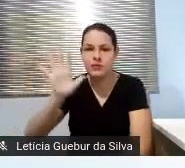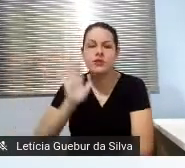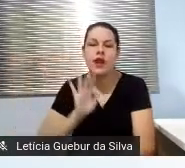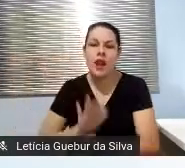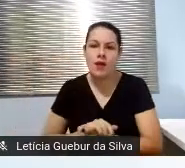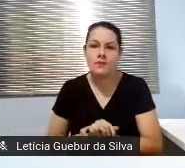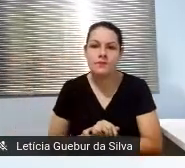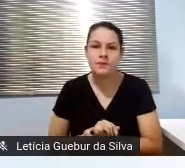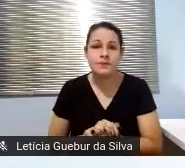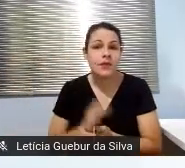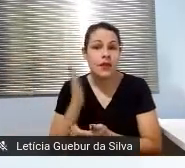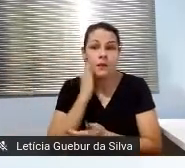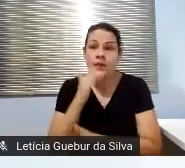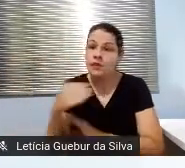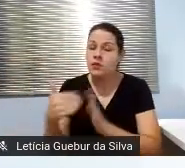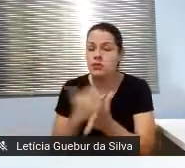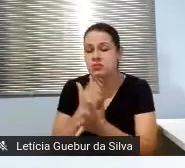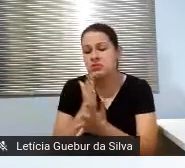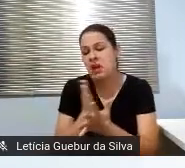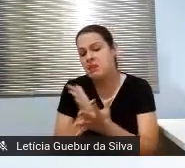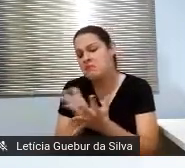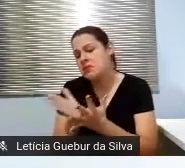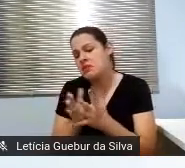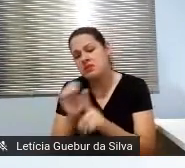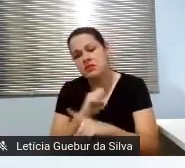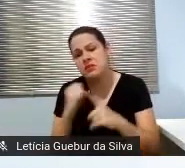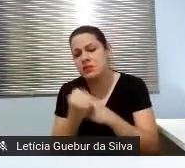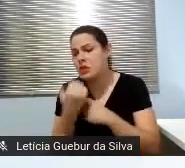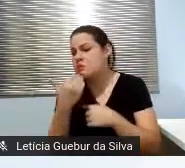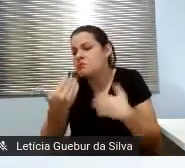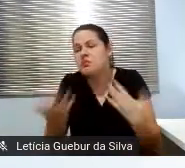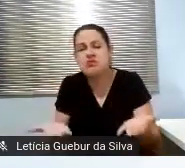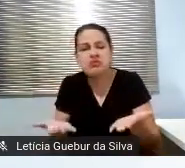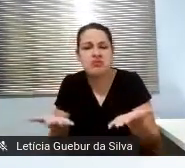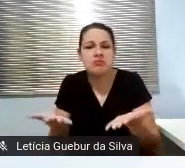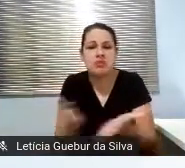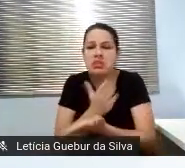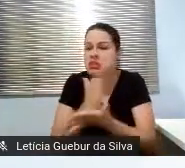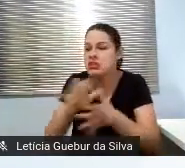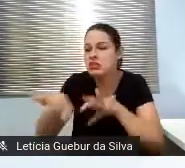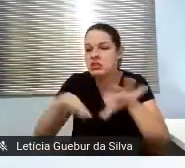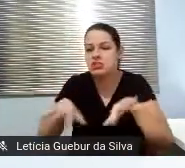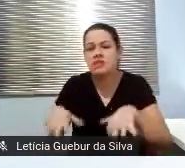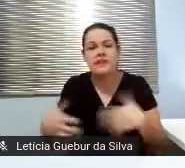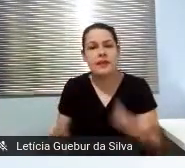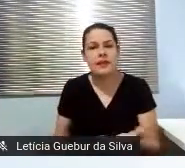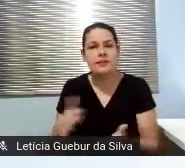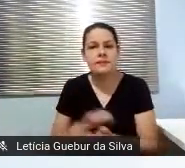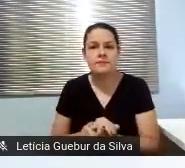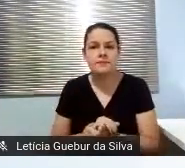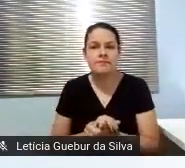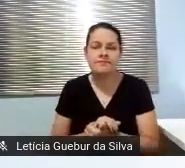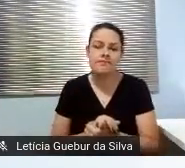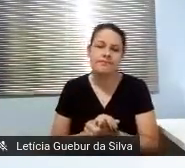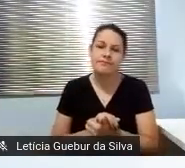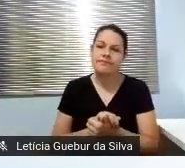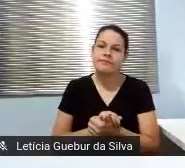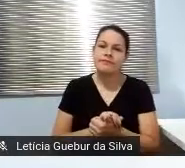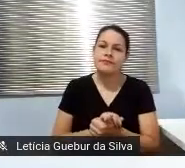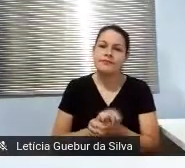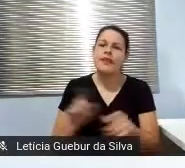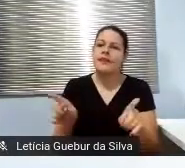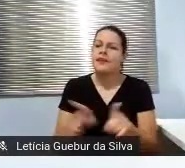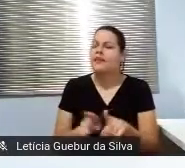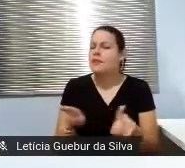por esse caminho que a sociedade Sim, se dividiu. Sim, exatamente. E também, corroborando com o que você